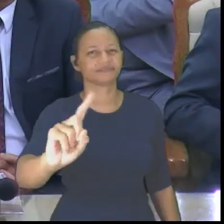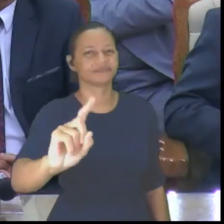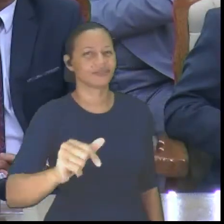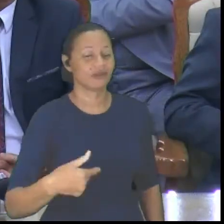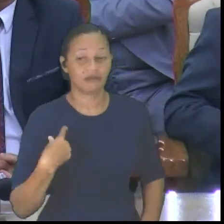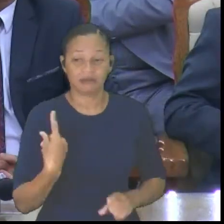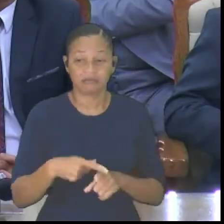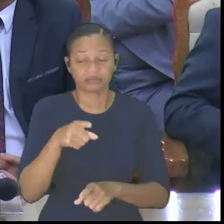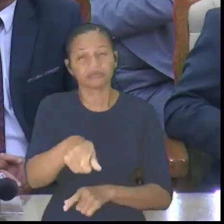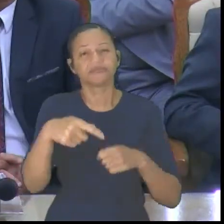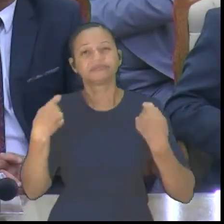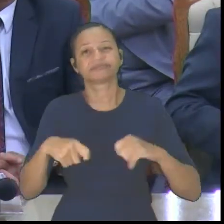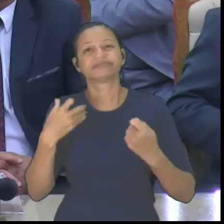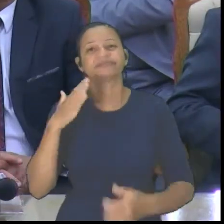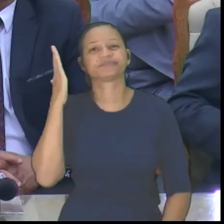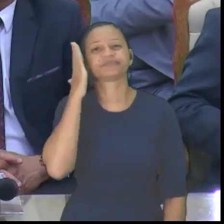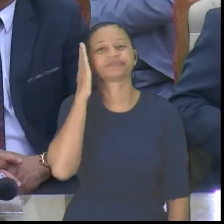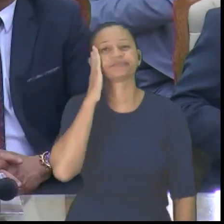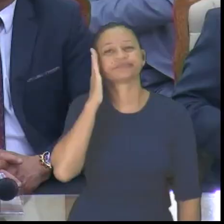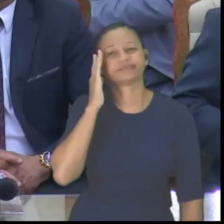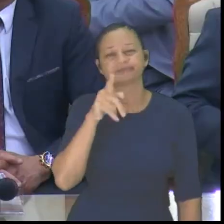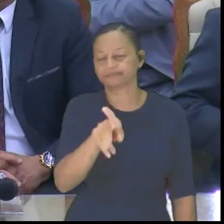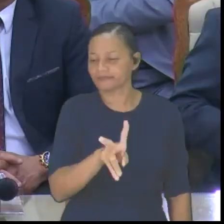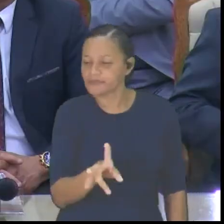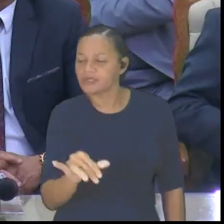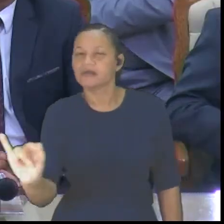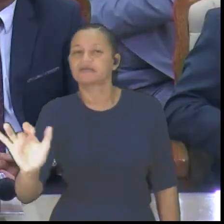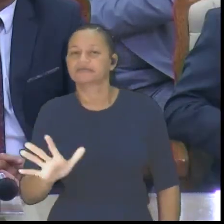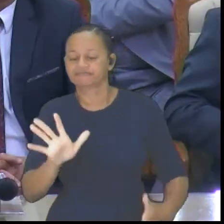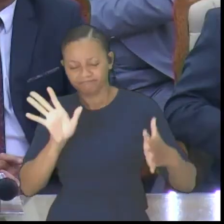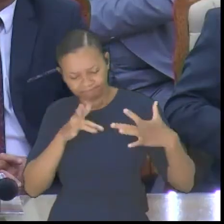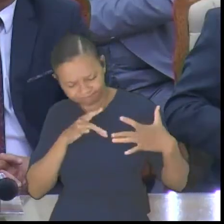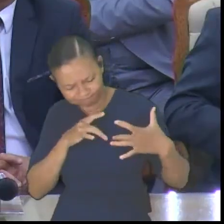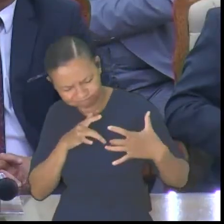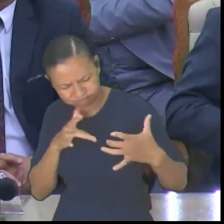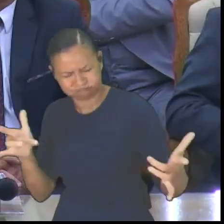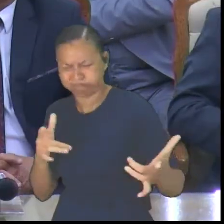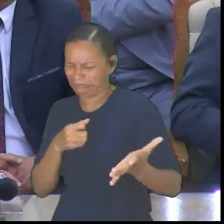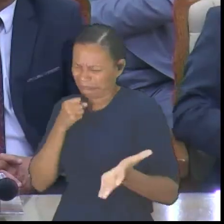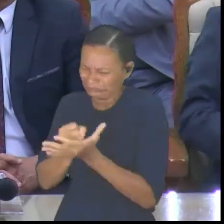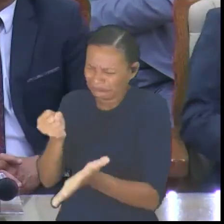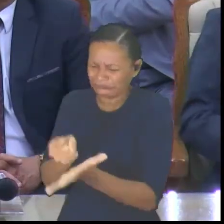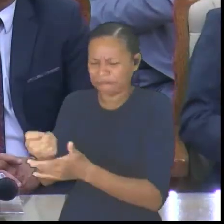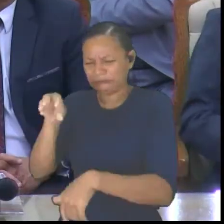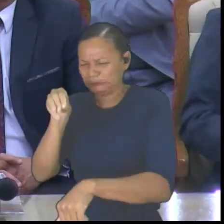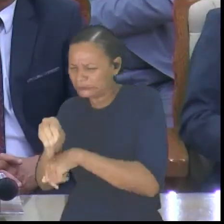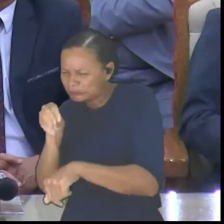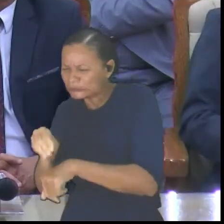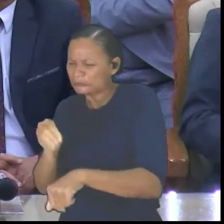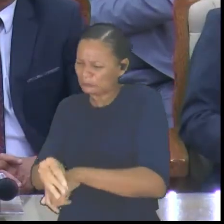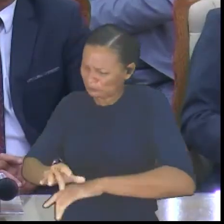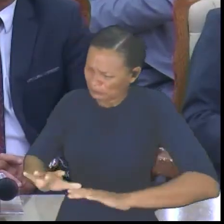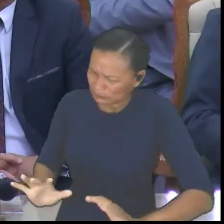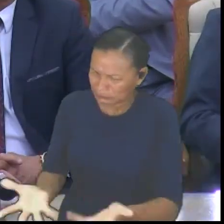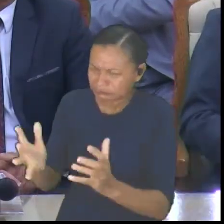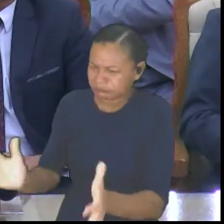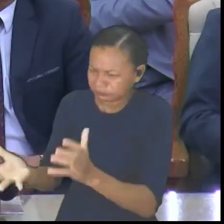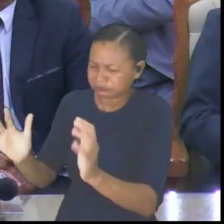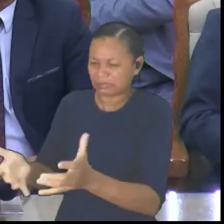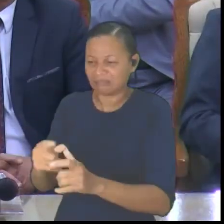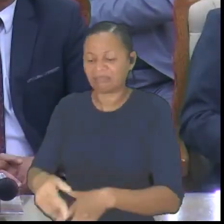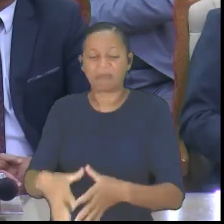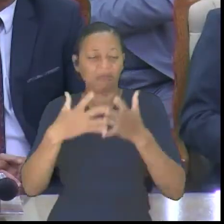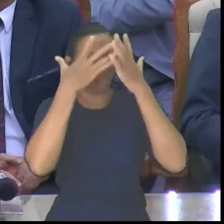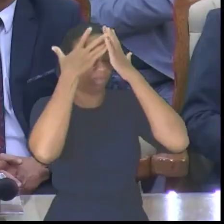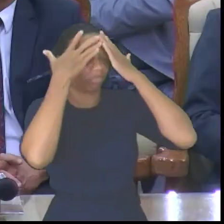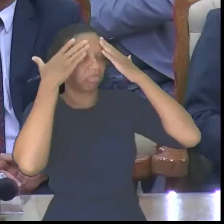Porque o que você precisa entender é que você vai se doar, vai cuidar, vai levantar gente que nem vai